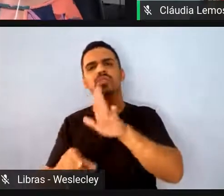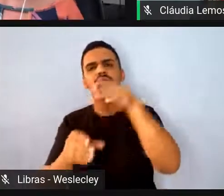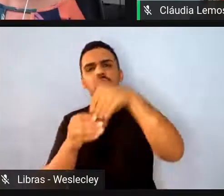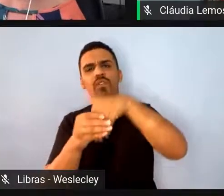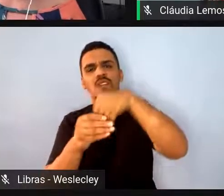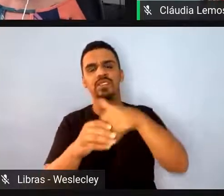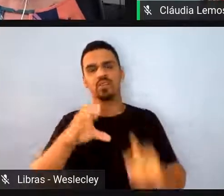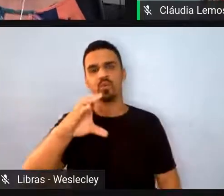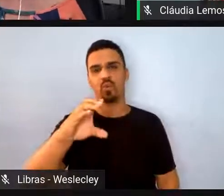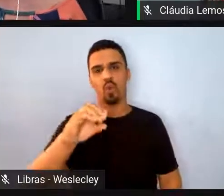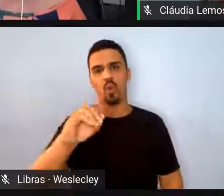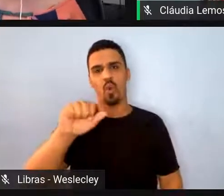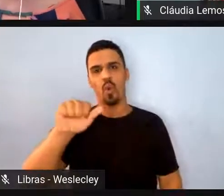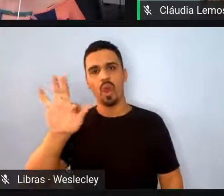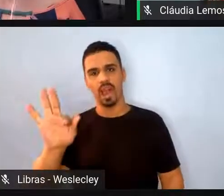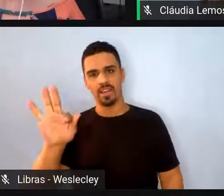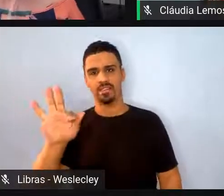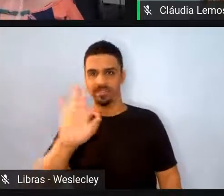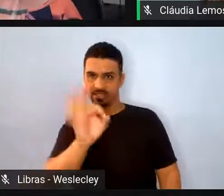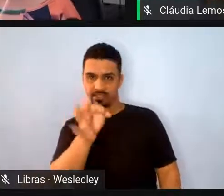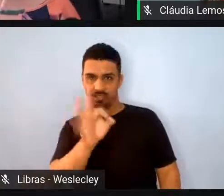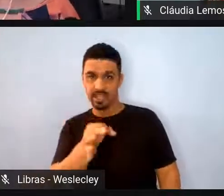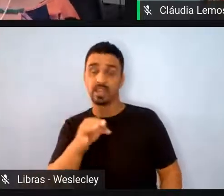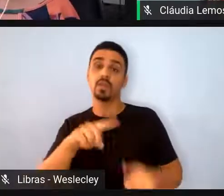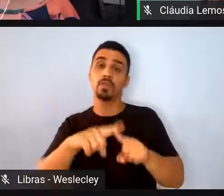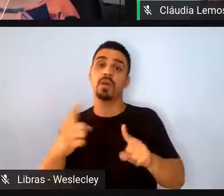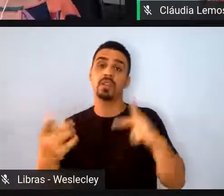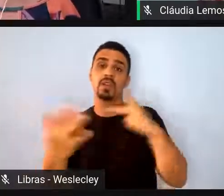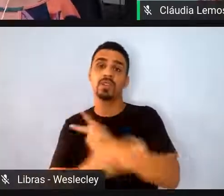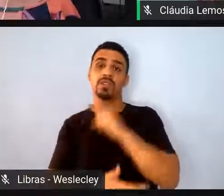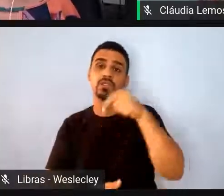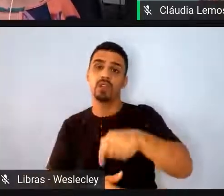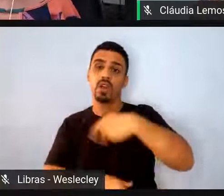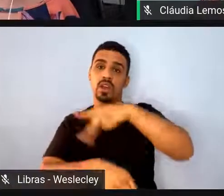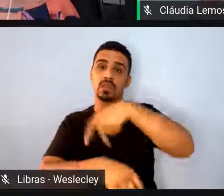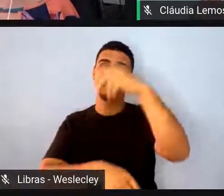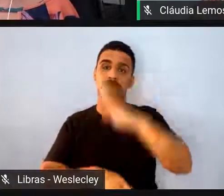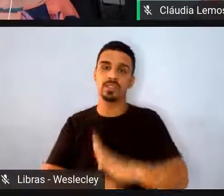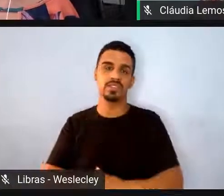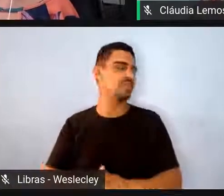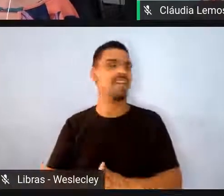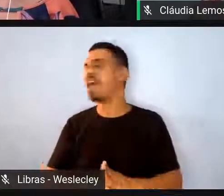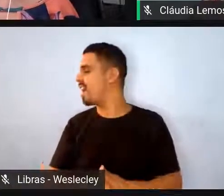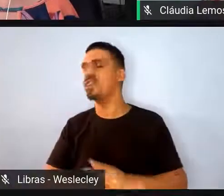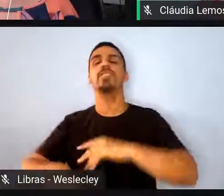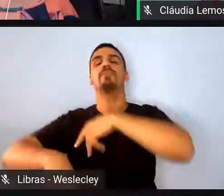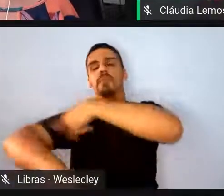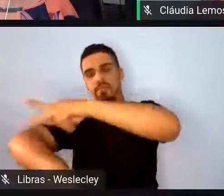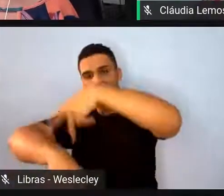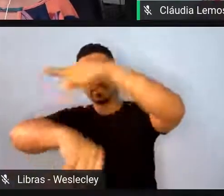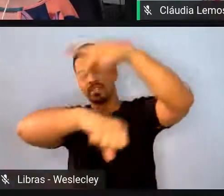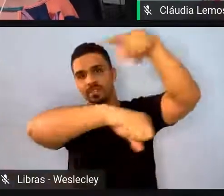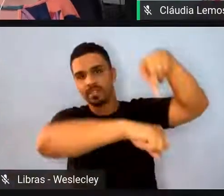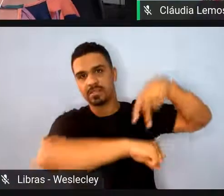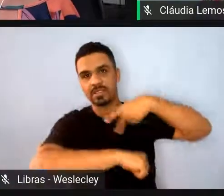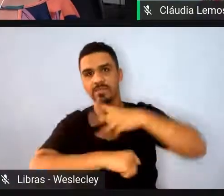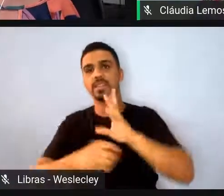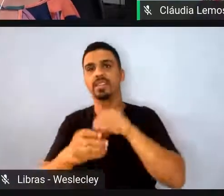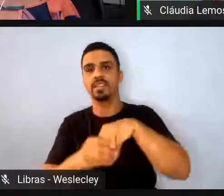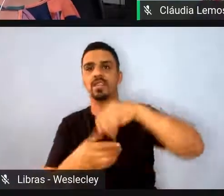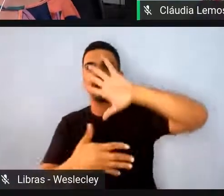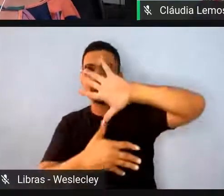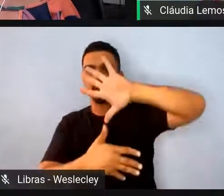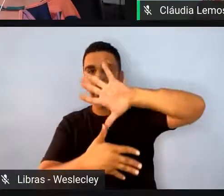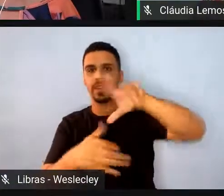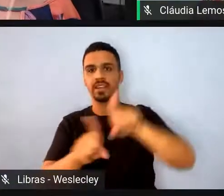né? Mas ele está acontecendo não só aqui no Brasil, está acontecendo em outros parlamentos da América também, tá?